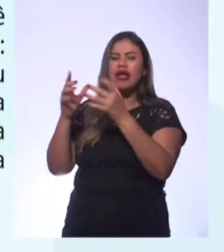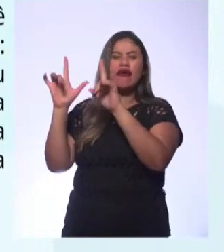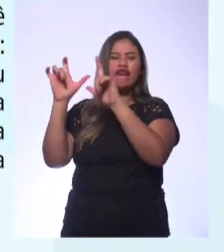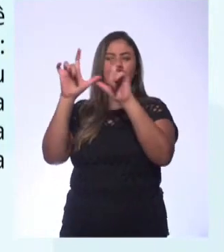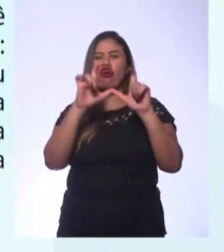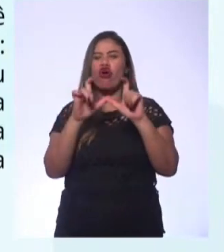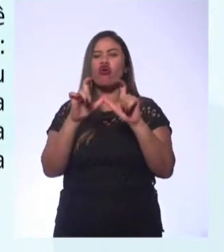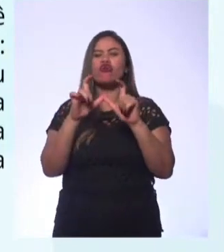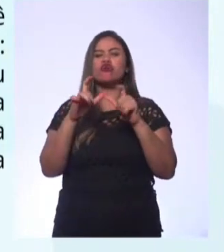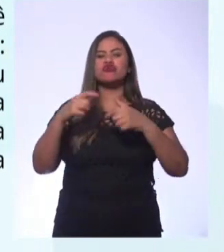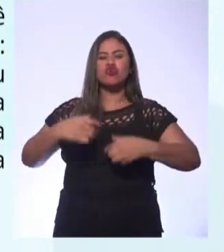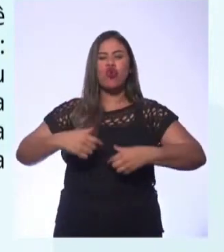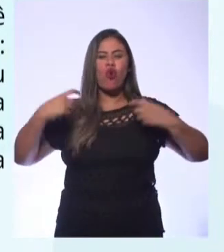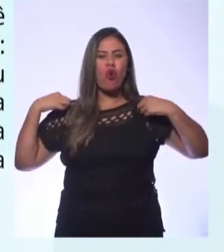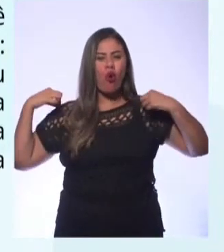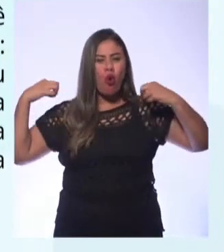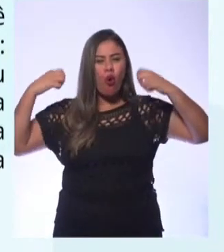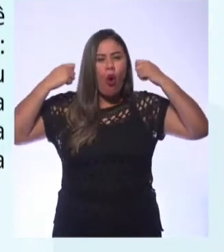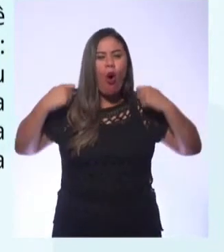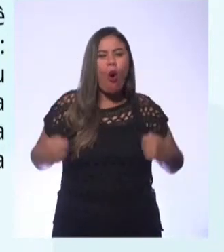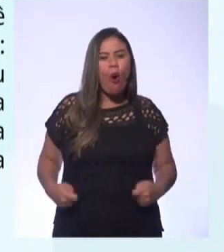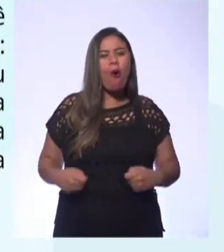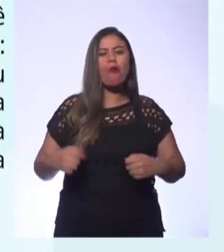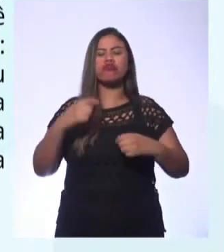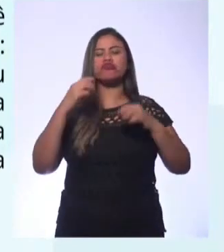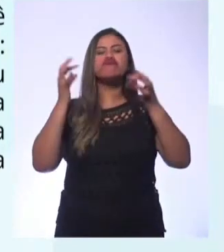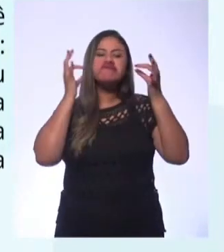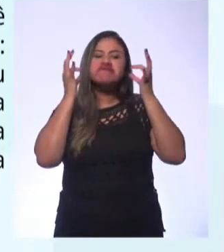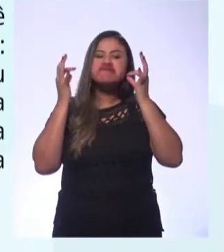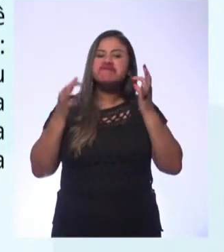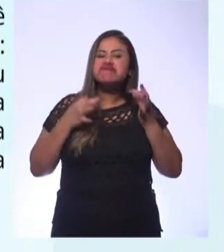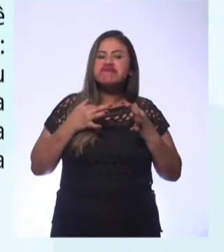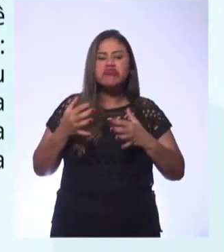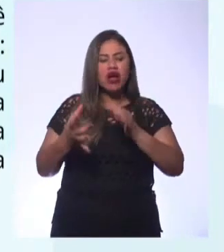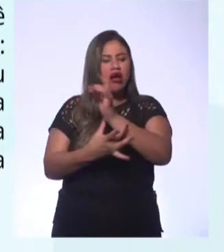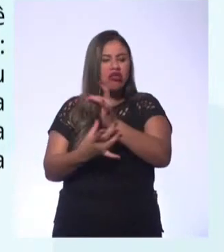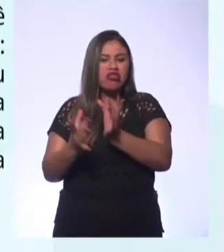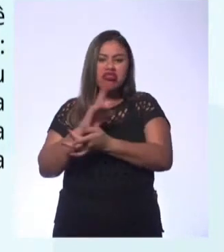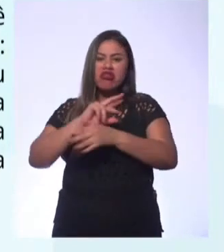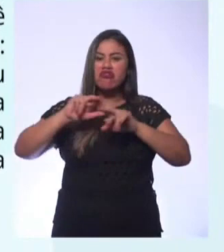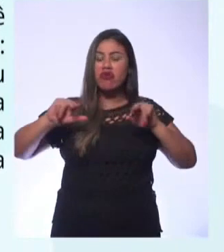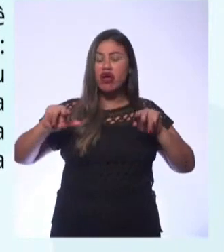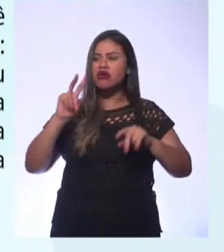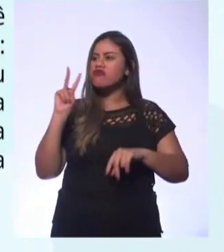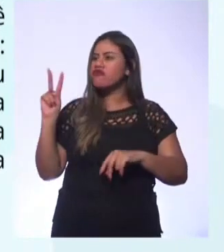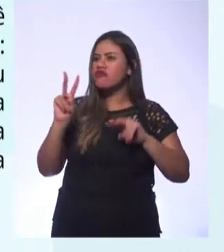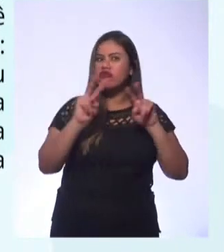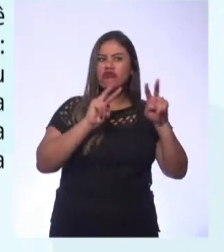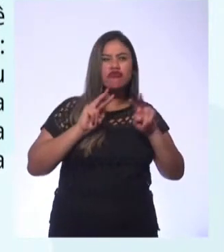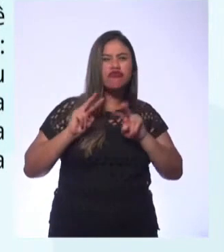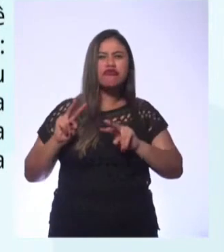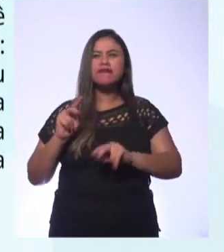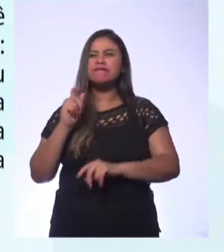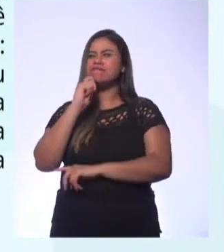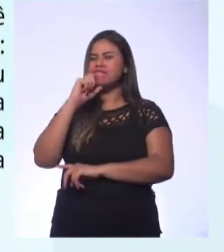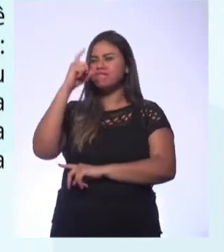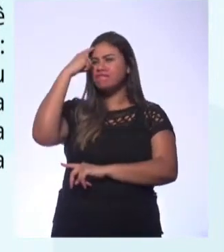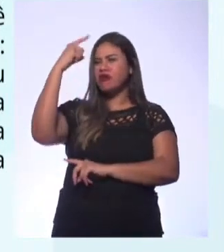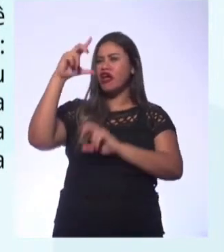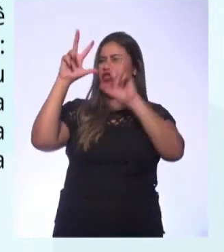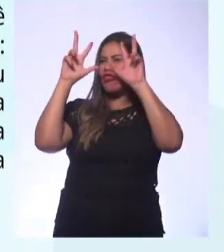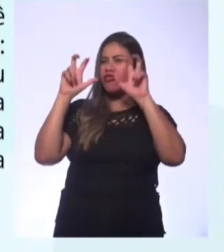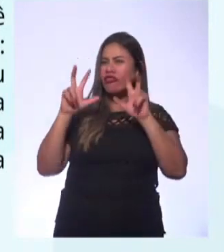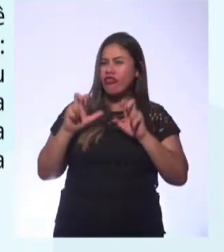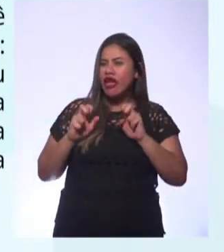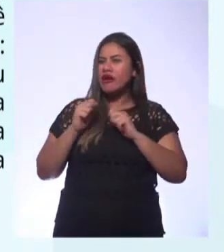Fotografias, adereços, roupas, né, aquela roupa que era da avó, que a mãe guardou, enfim. Então, comece o processo de criação pensando no tema,